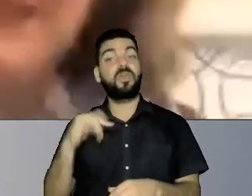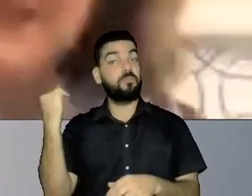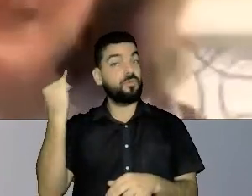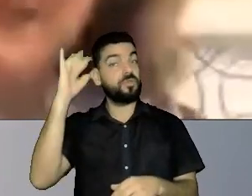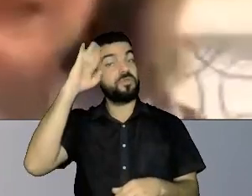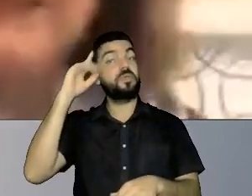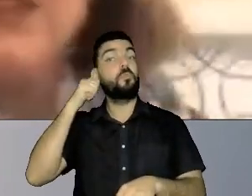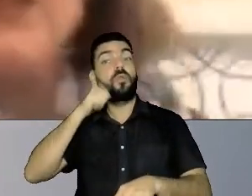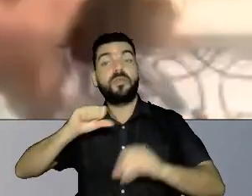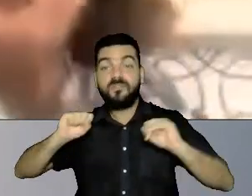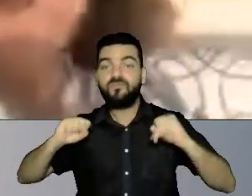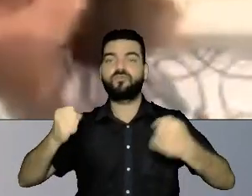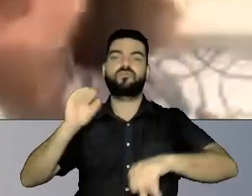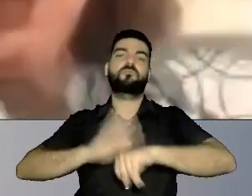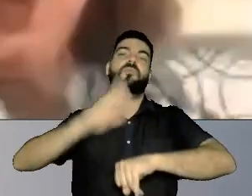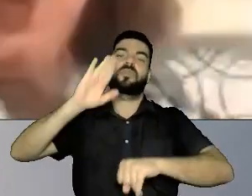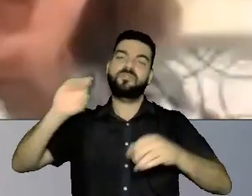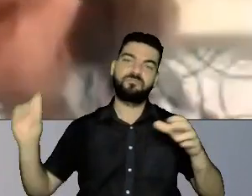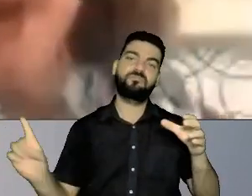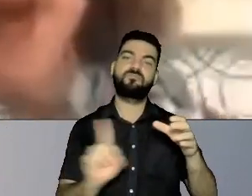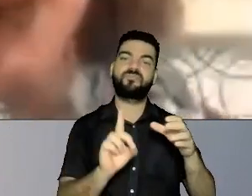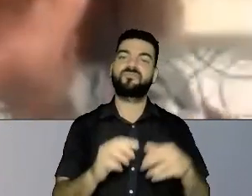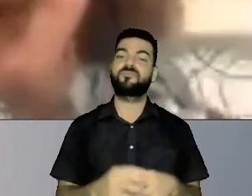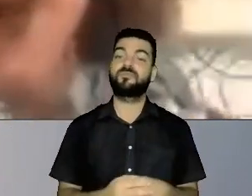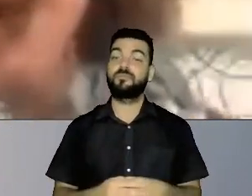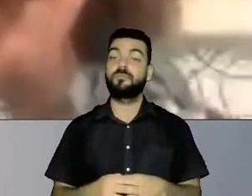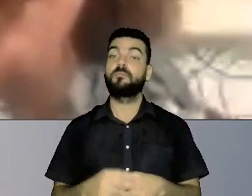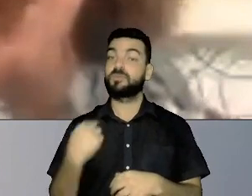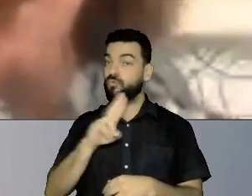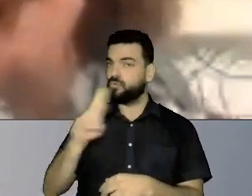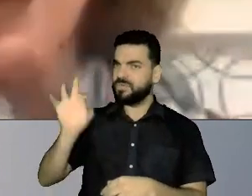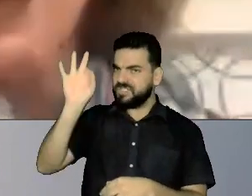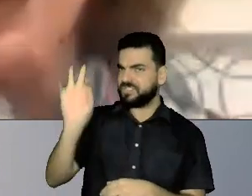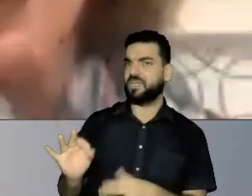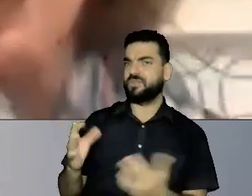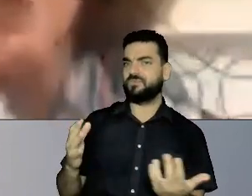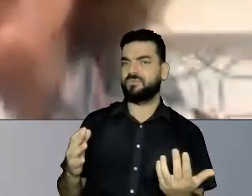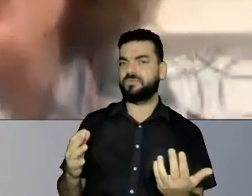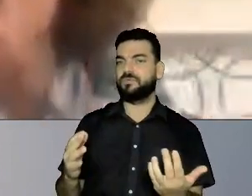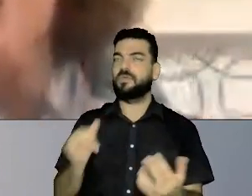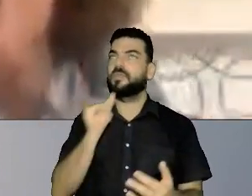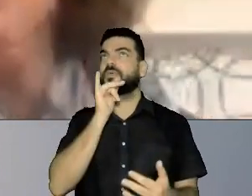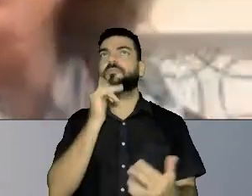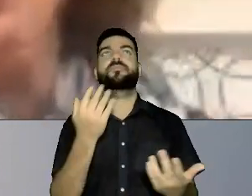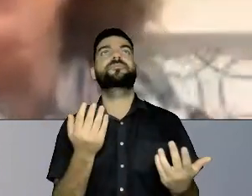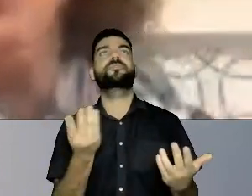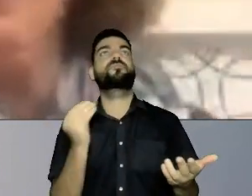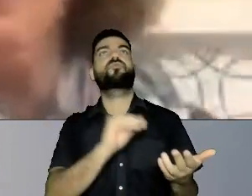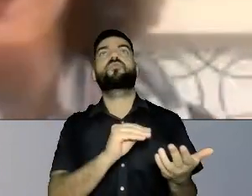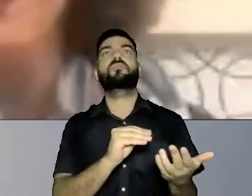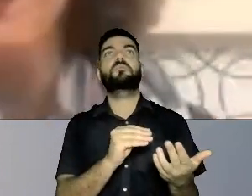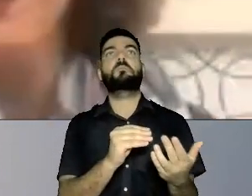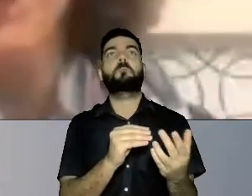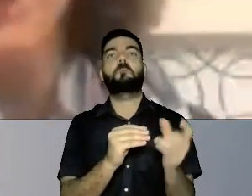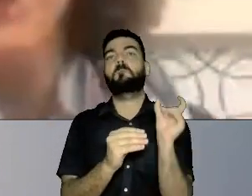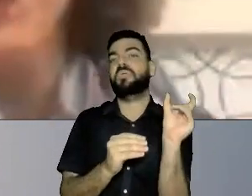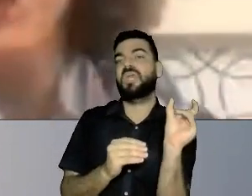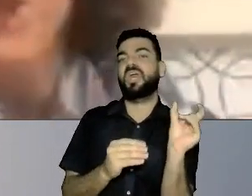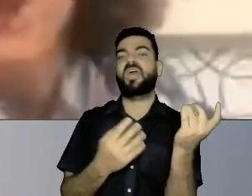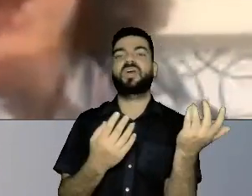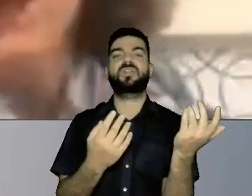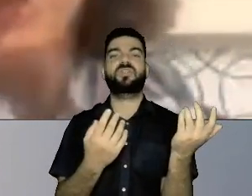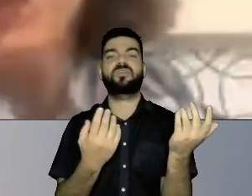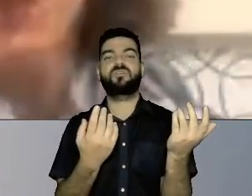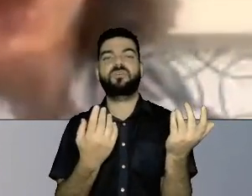mulheres que tivessem um nome feminino, né? Porque as obras geralmente vêm com o sobrenome da pessoa.